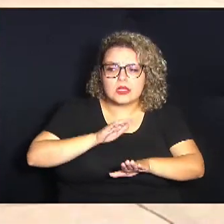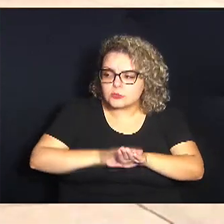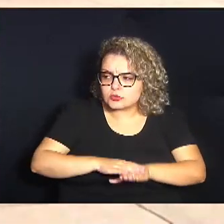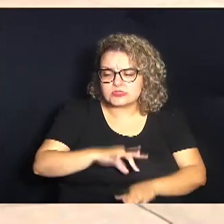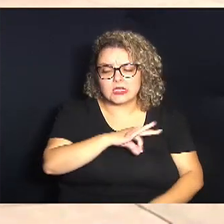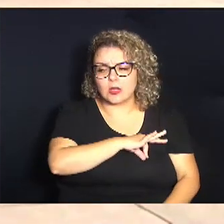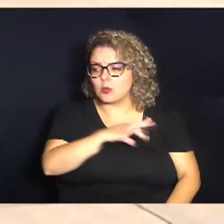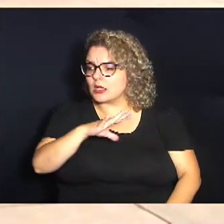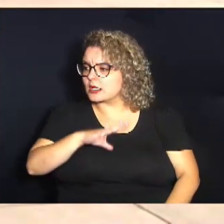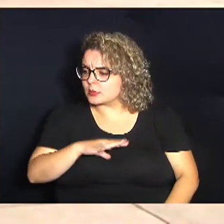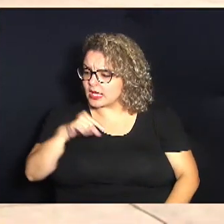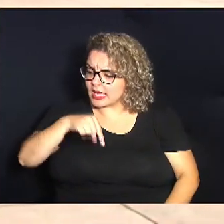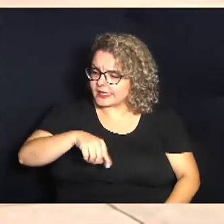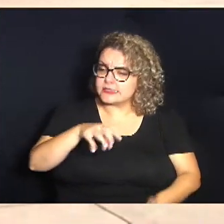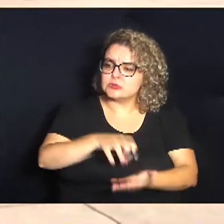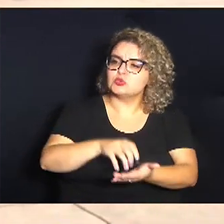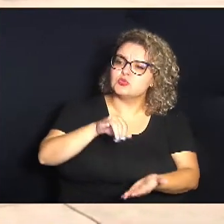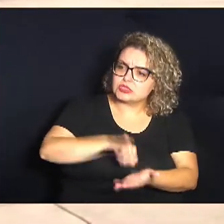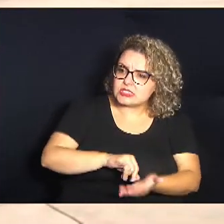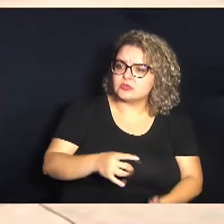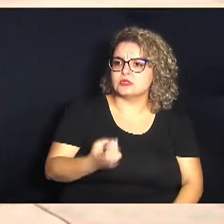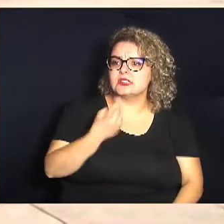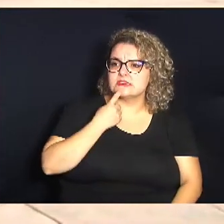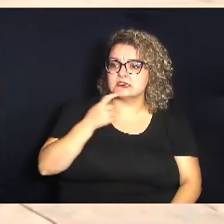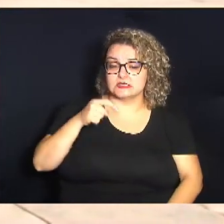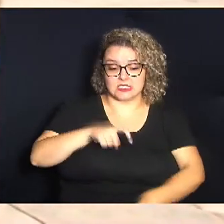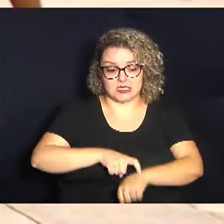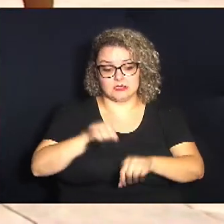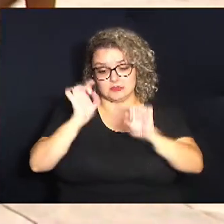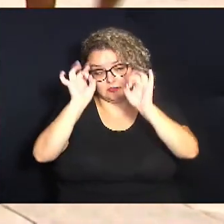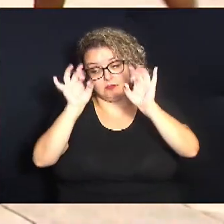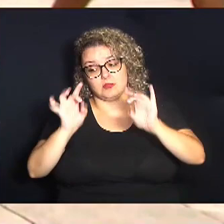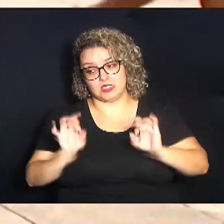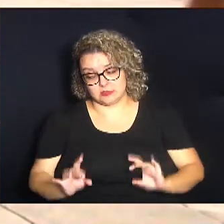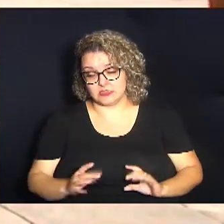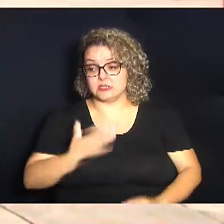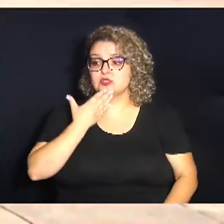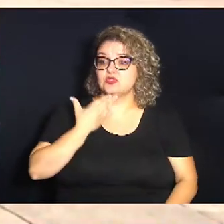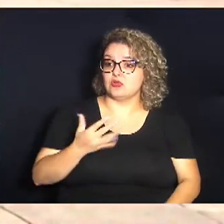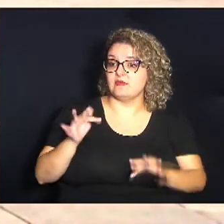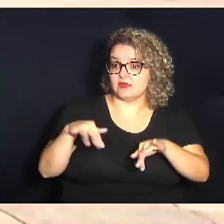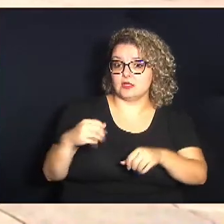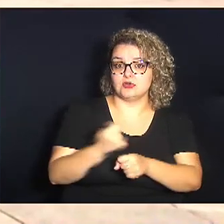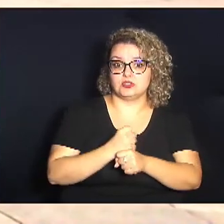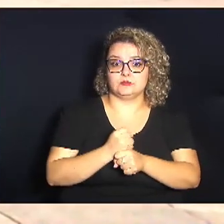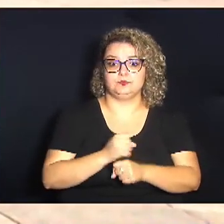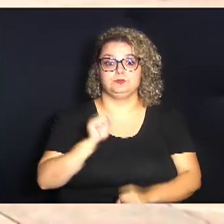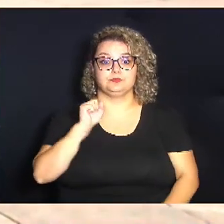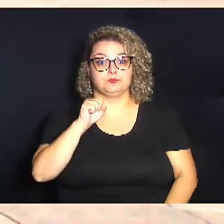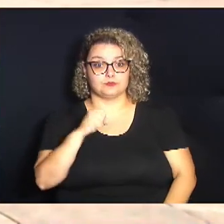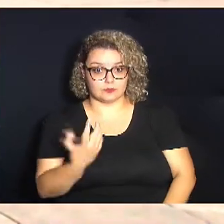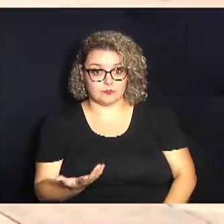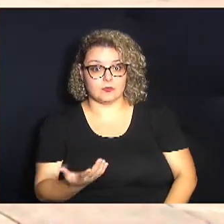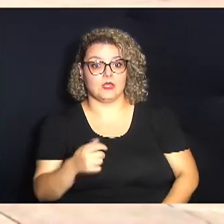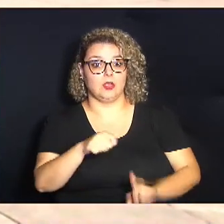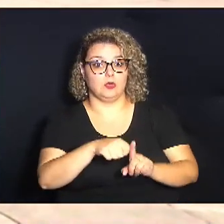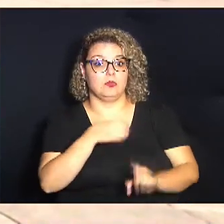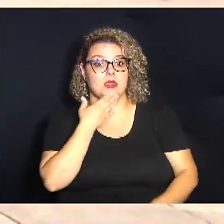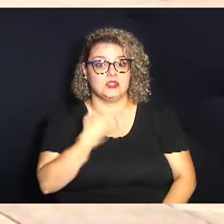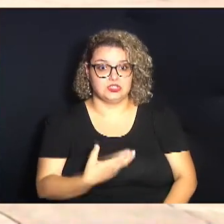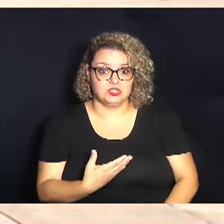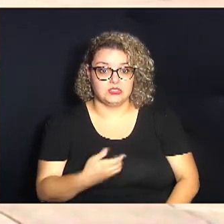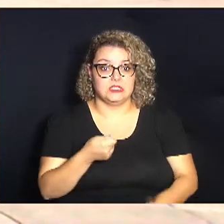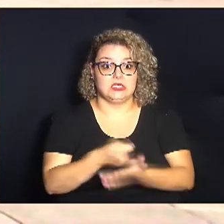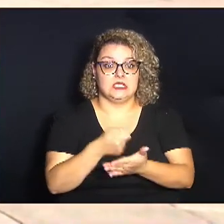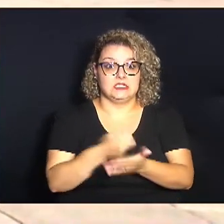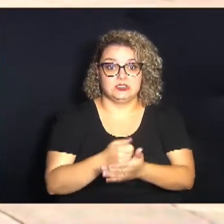Guarda Municipal aqui no centro da cidade, nesse especial aí de Natal, né, final de ano? Sim, o mês de dezembro exige